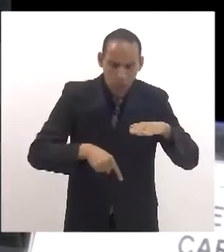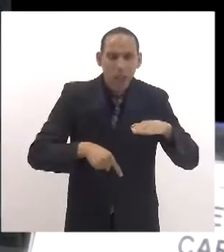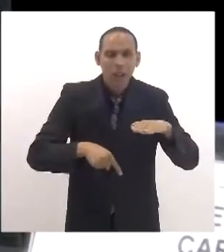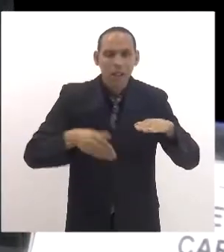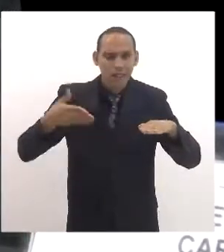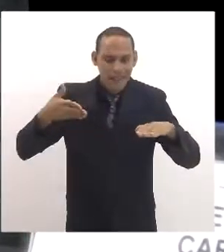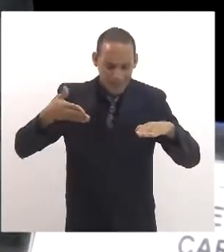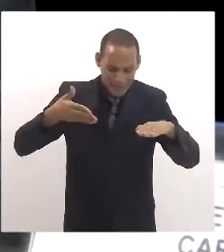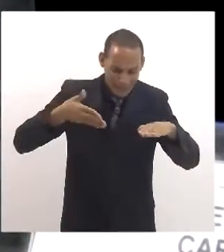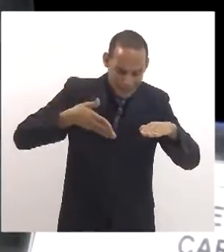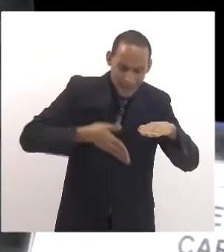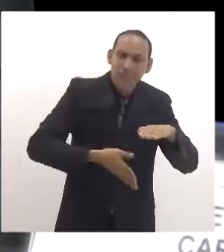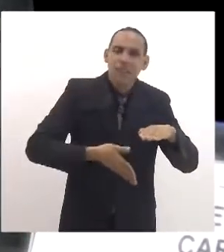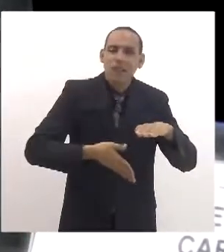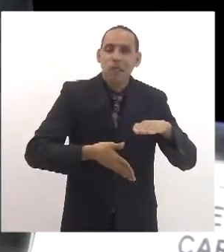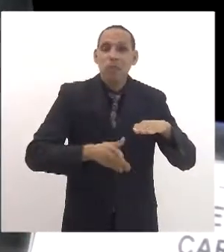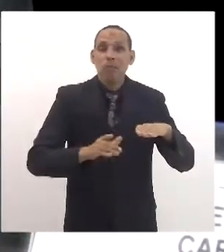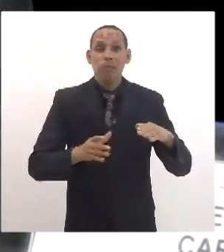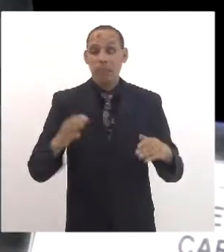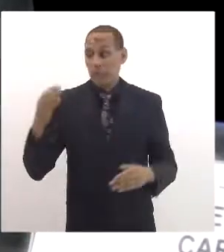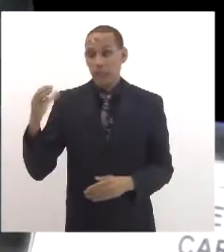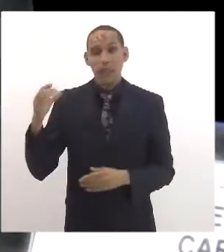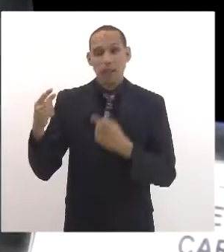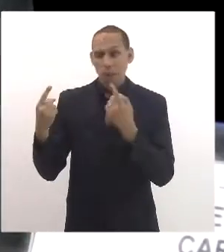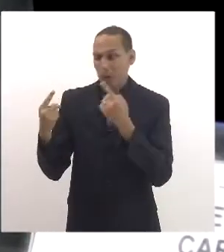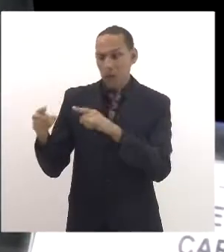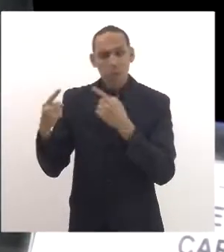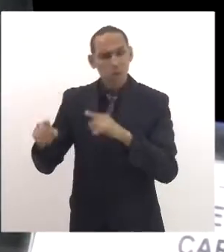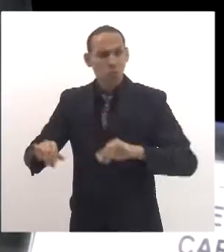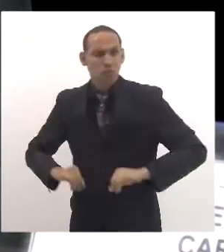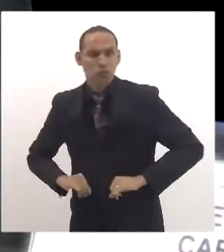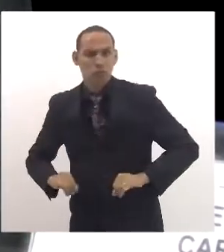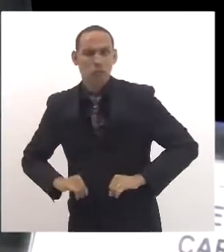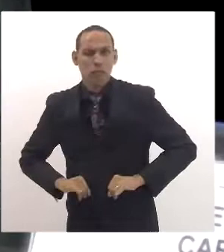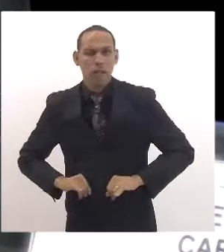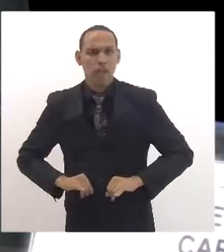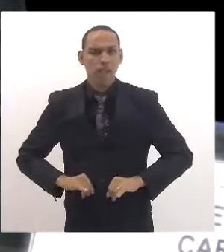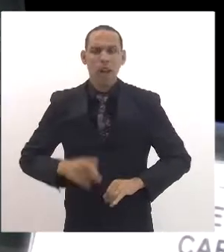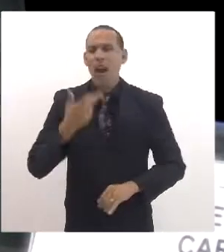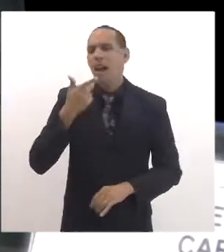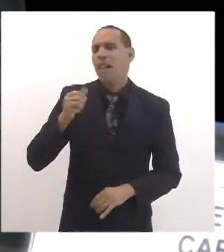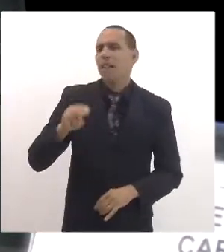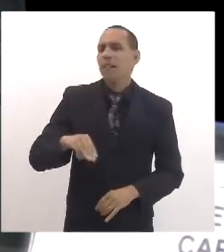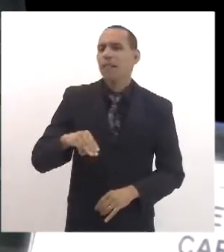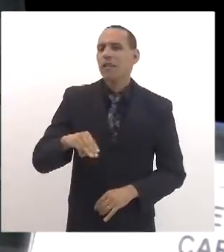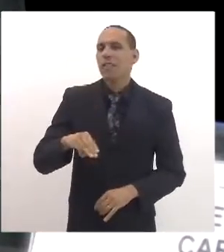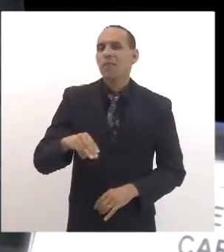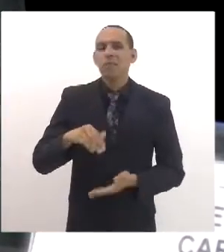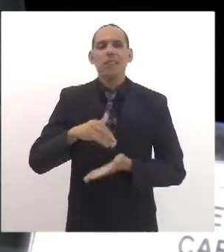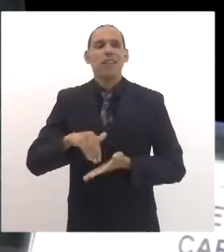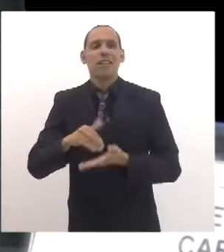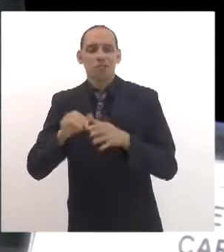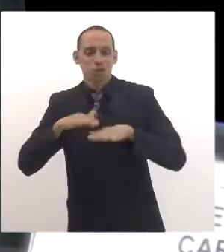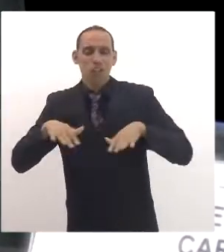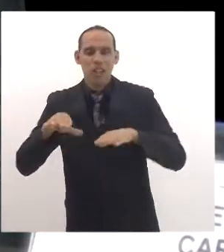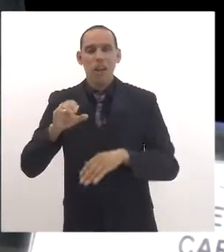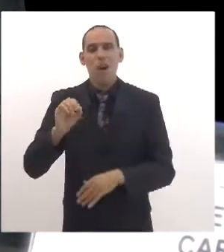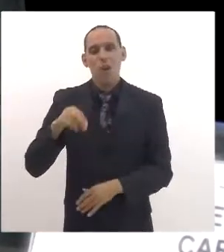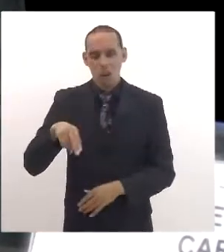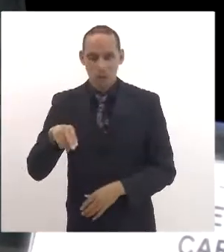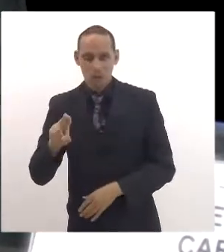A ciência está sendo atacada. Quem disse isso foi o secretário-geral das Nações Unidas, Antônio